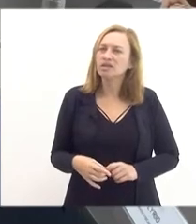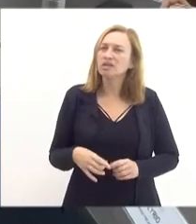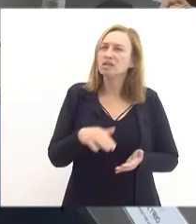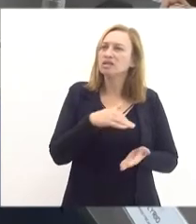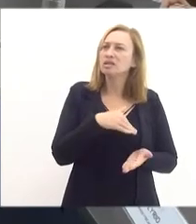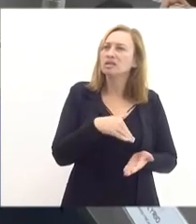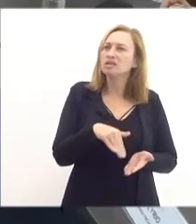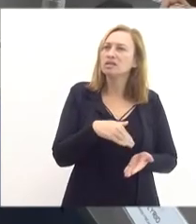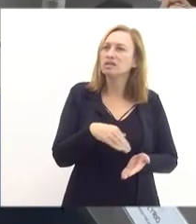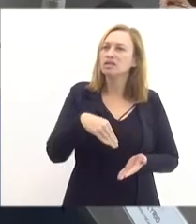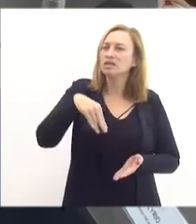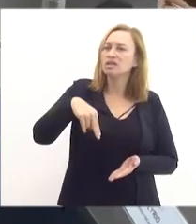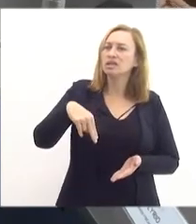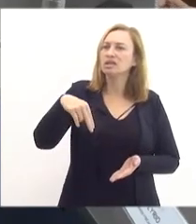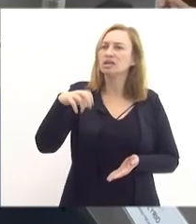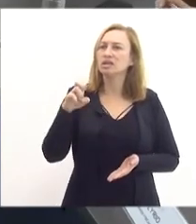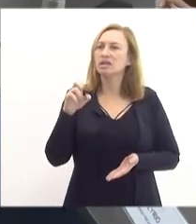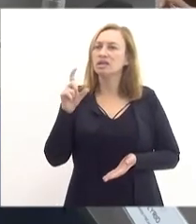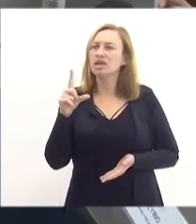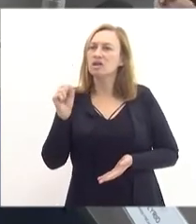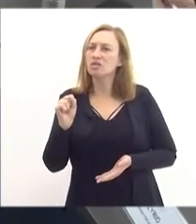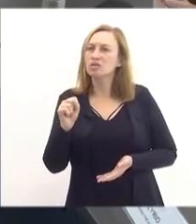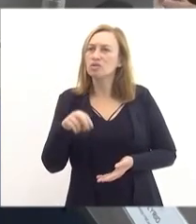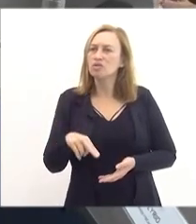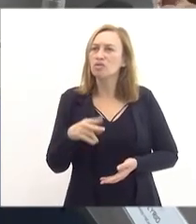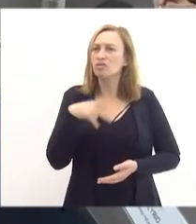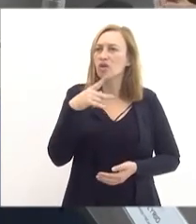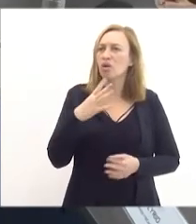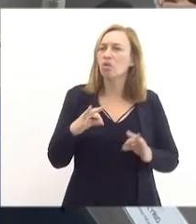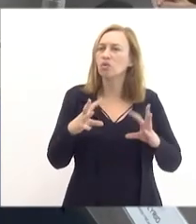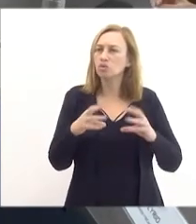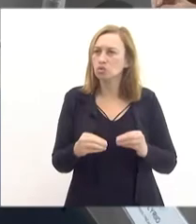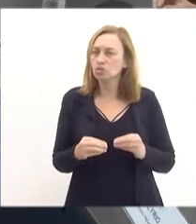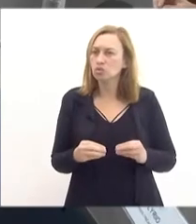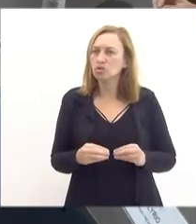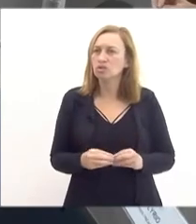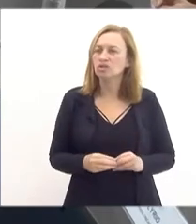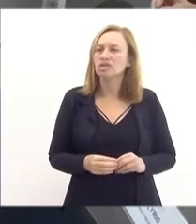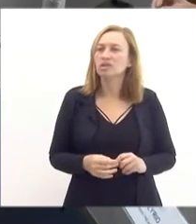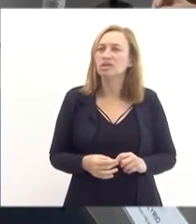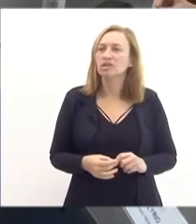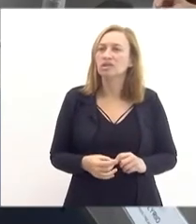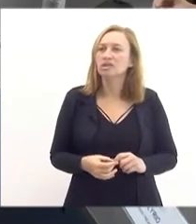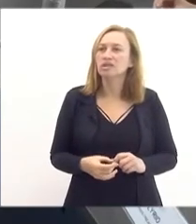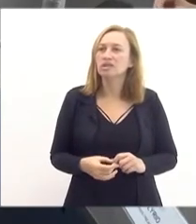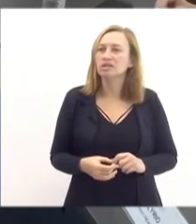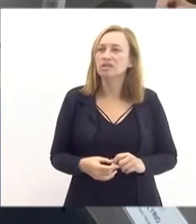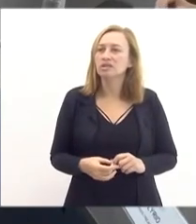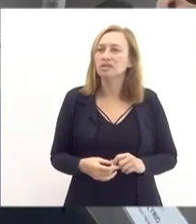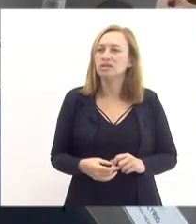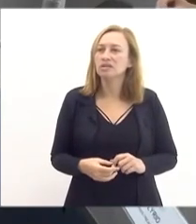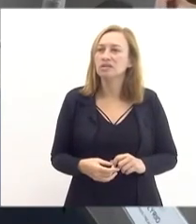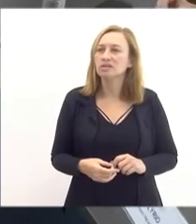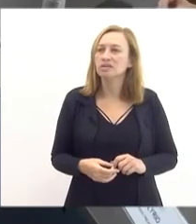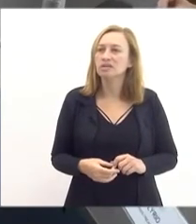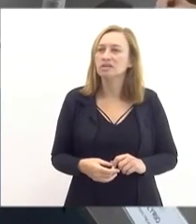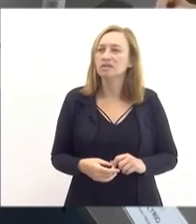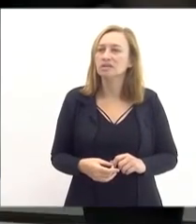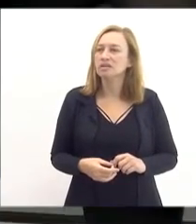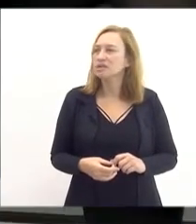já falou tudo. Como sempre, falou muito bem. Por favor, Lívia. Ele falou muito